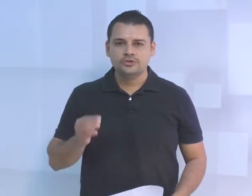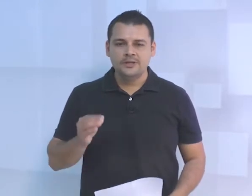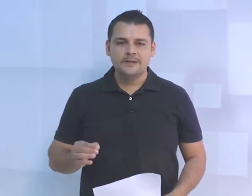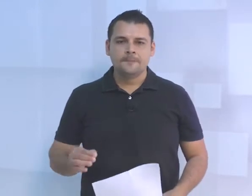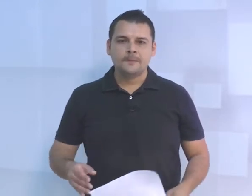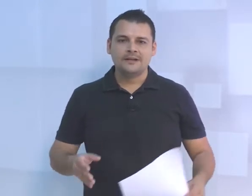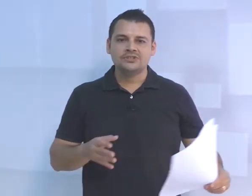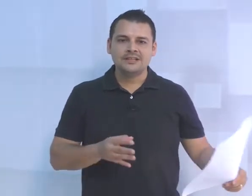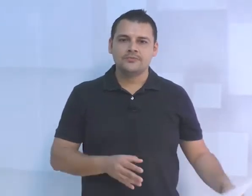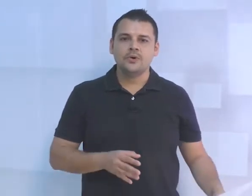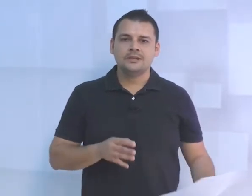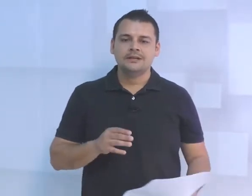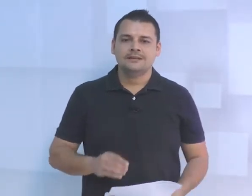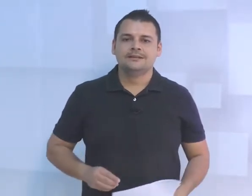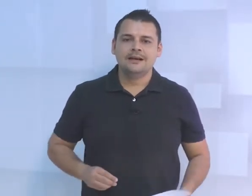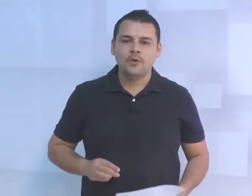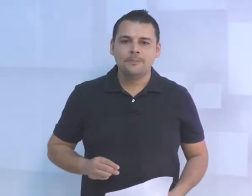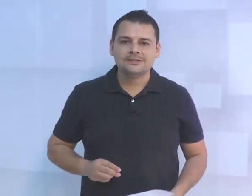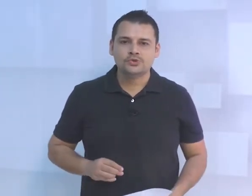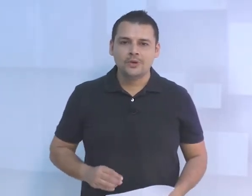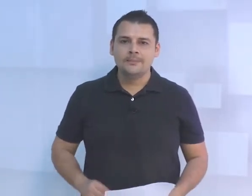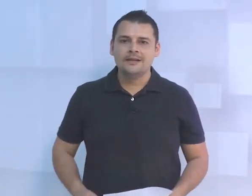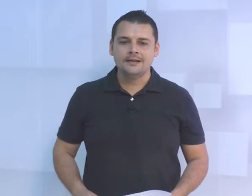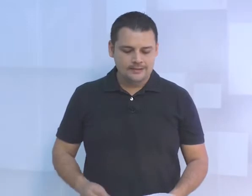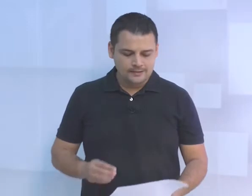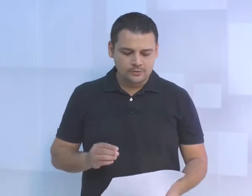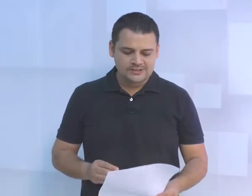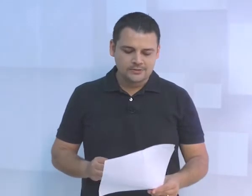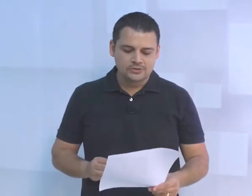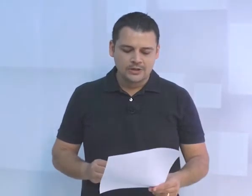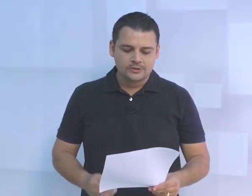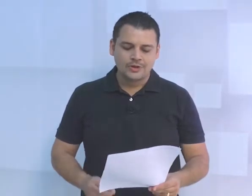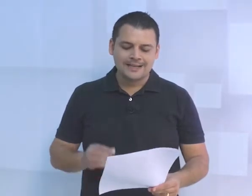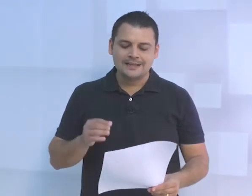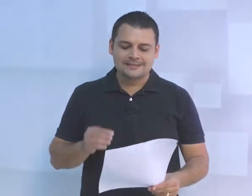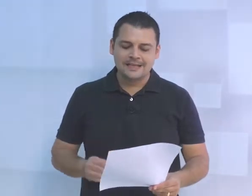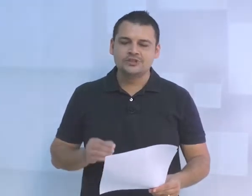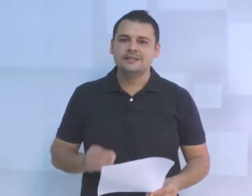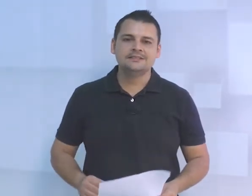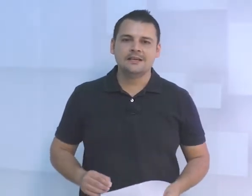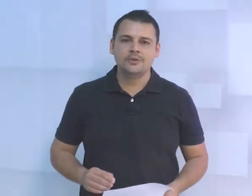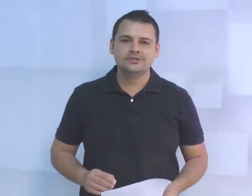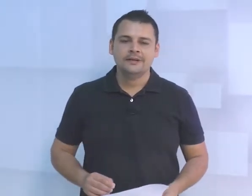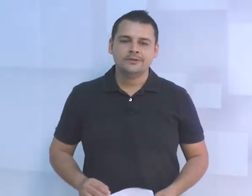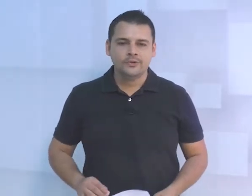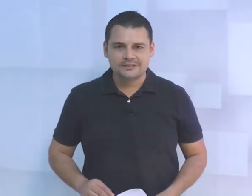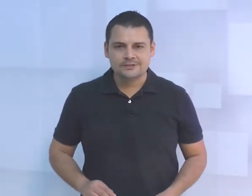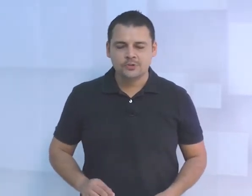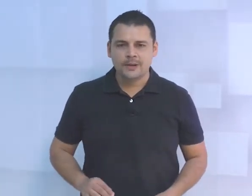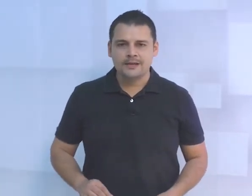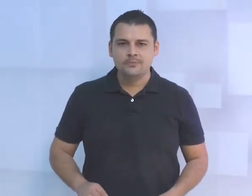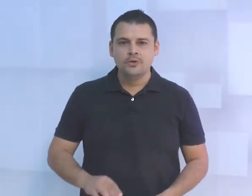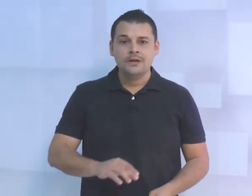jogo do time partida da volta na copa sul americana o santos joga há sete e quinze da noite no